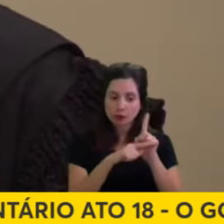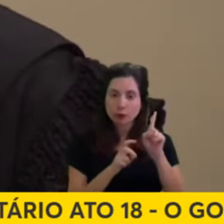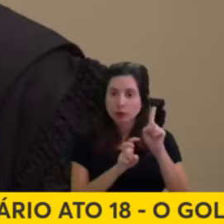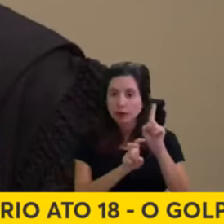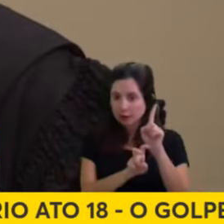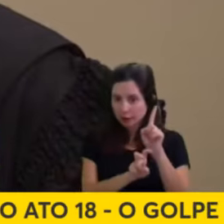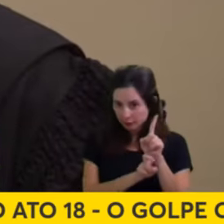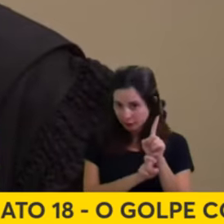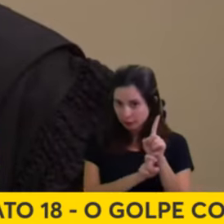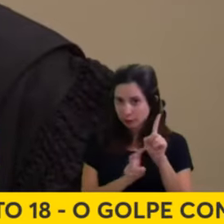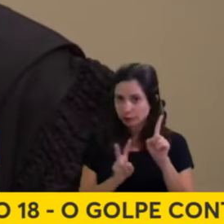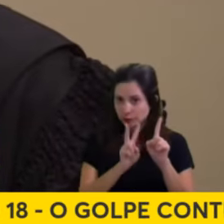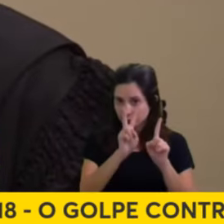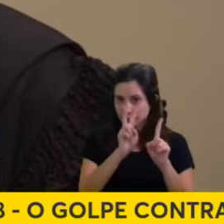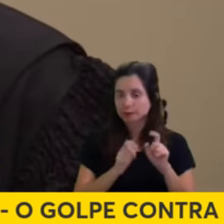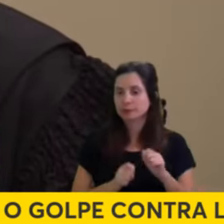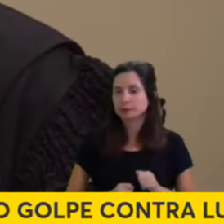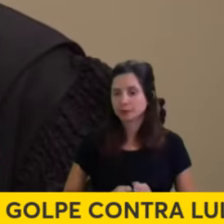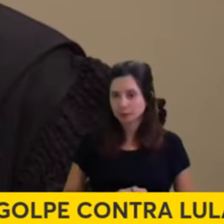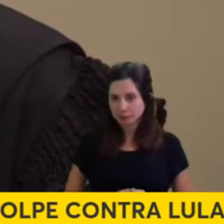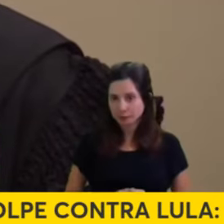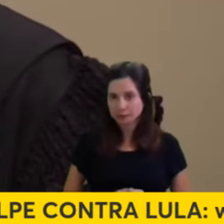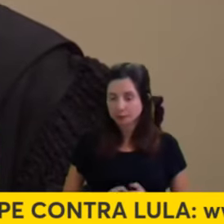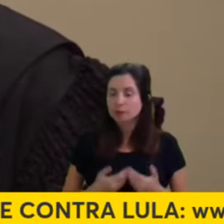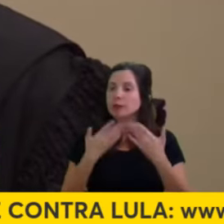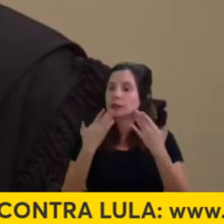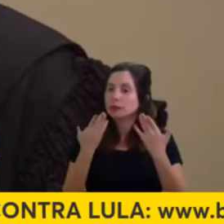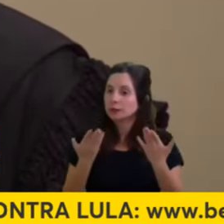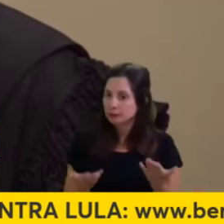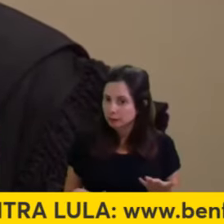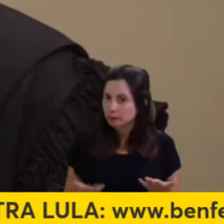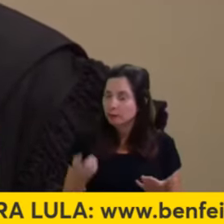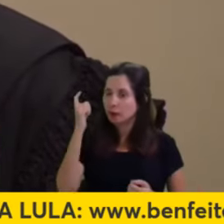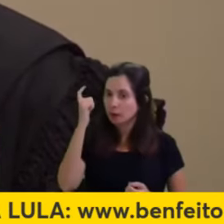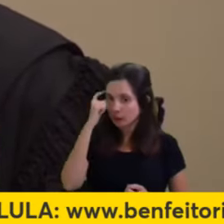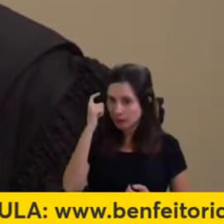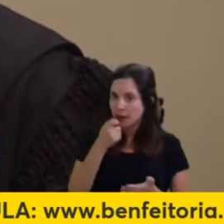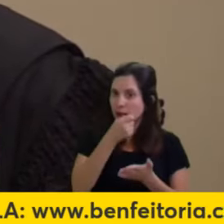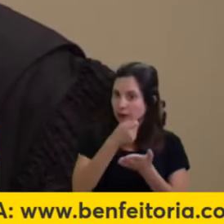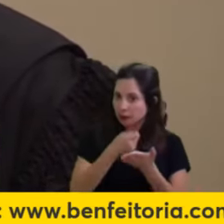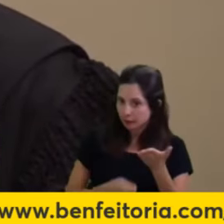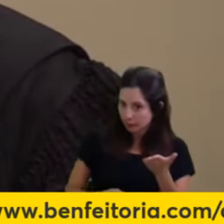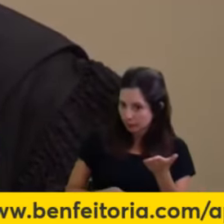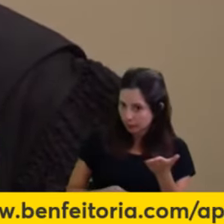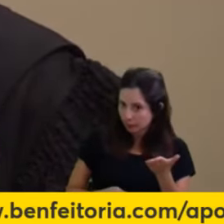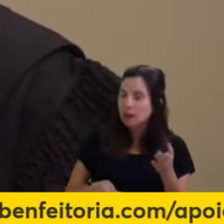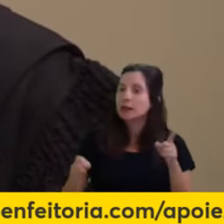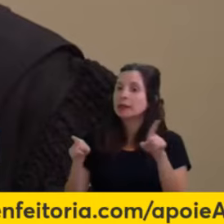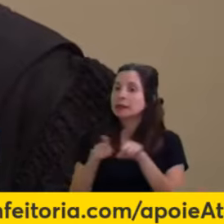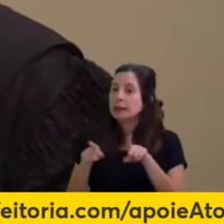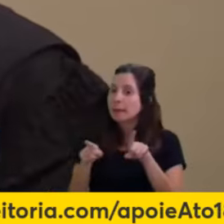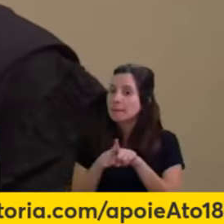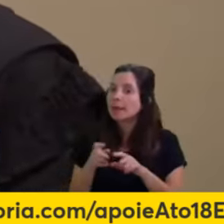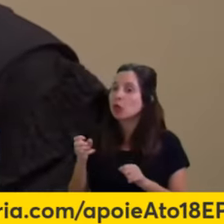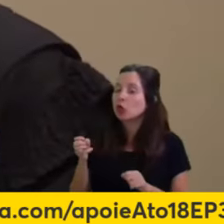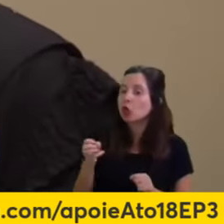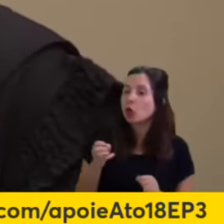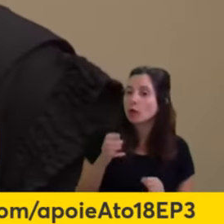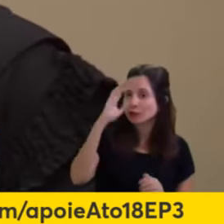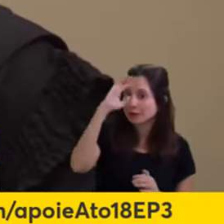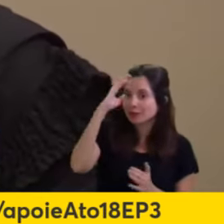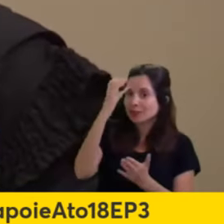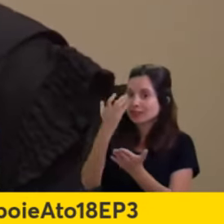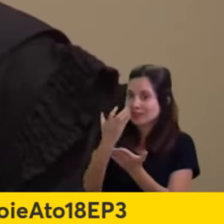escritório do primeiro suplente cabe assinalar que não se trata de fato superveniente mas de inovação de tese calcada em Fatos